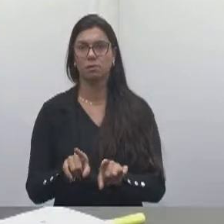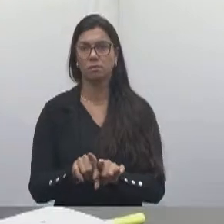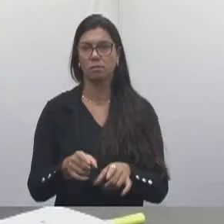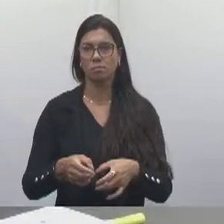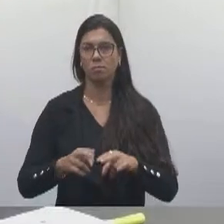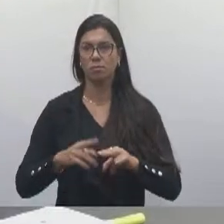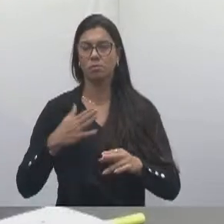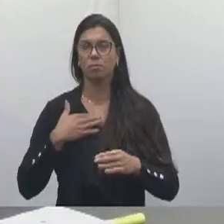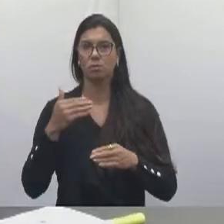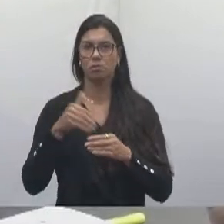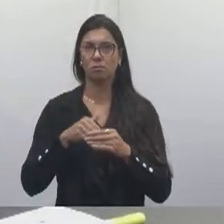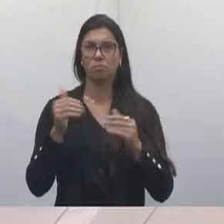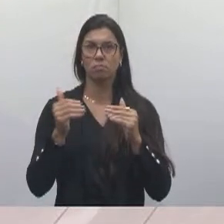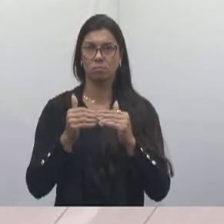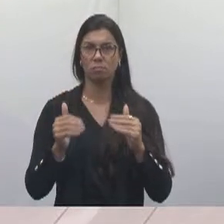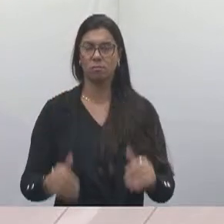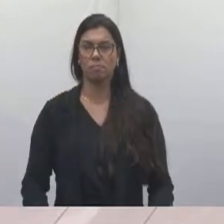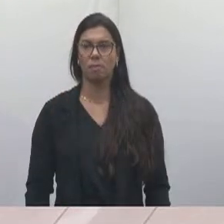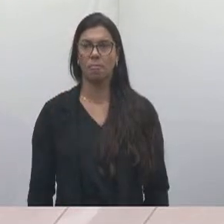voto, adianto que o meu voto será favorável.